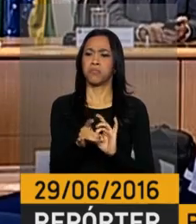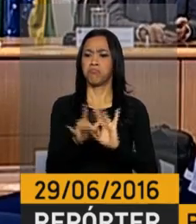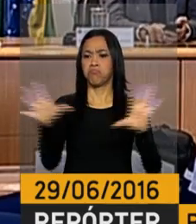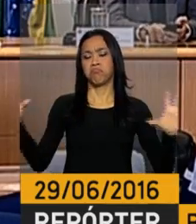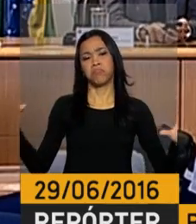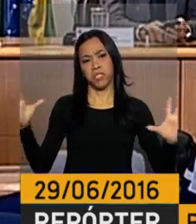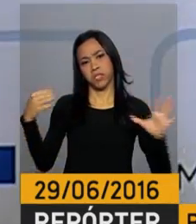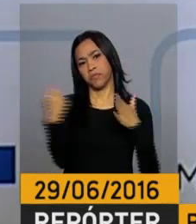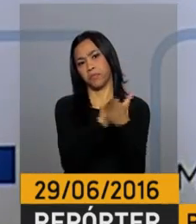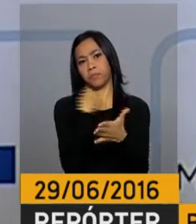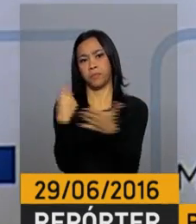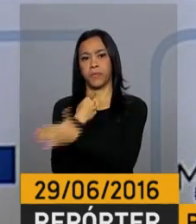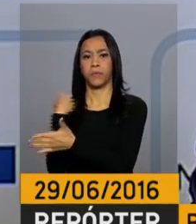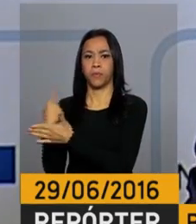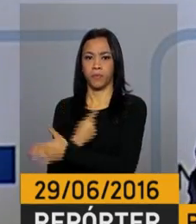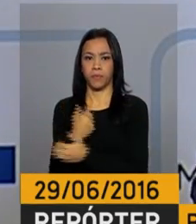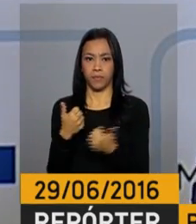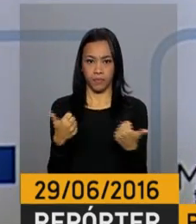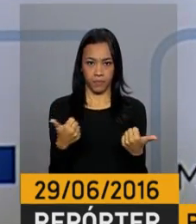para as